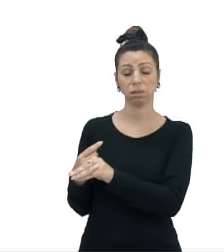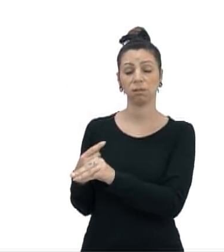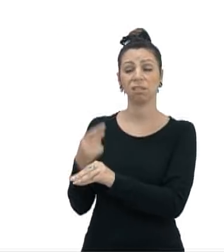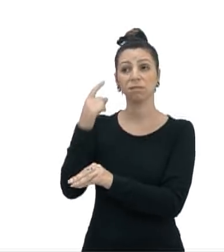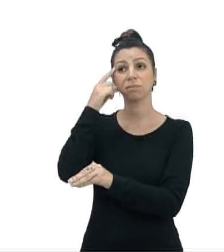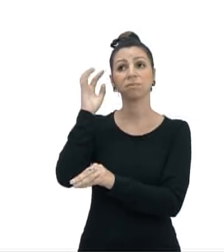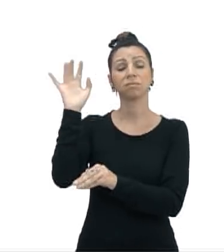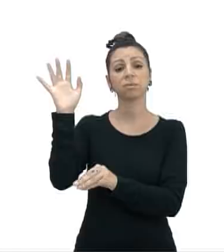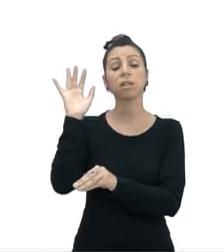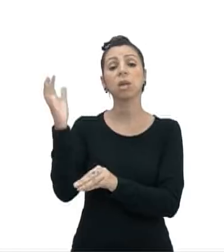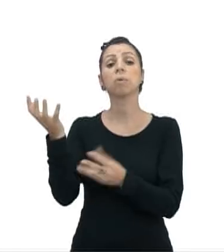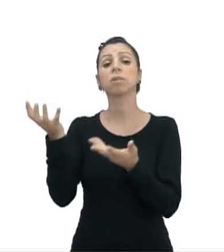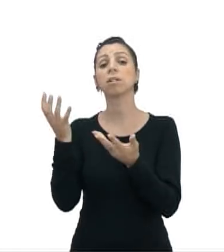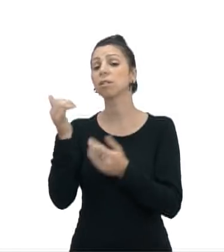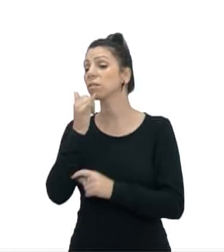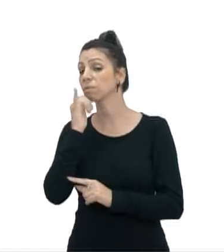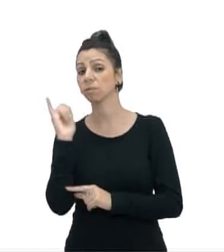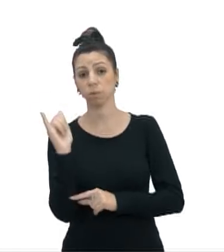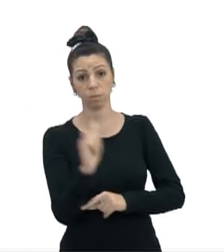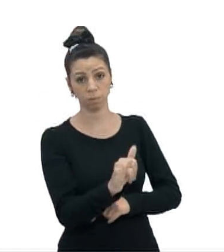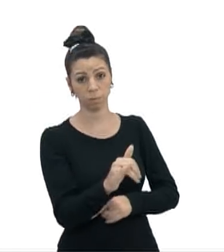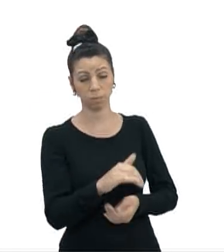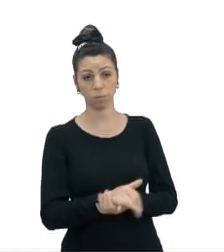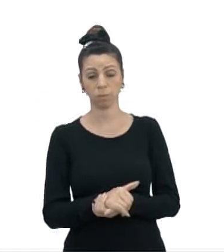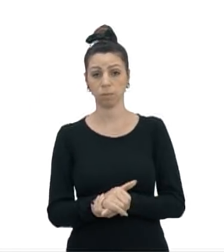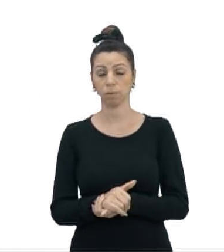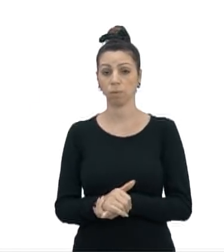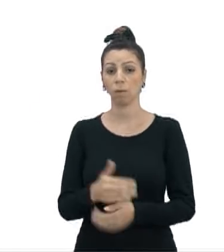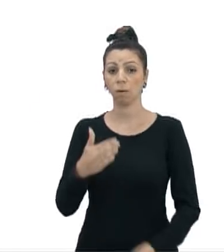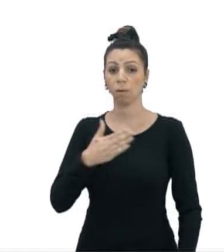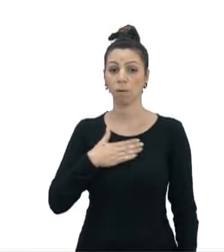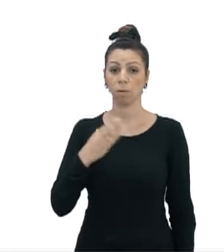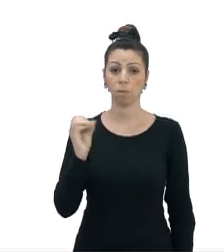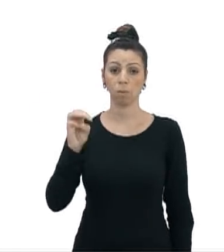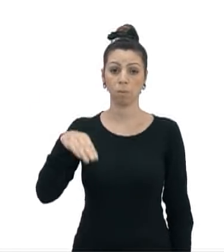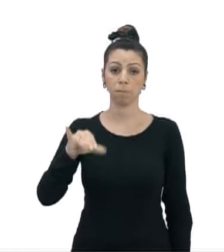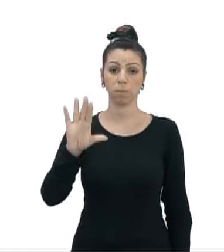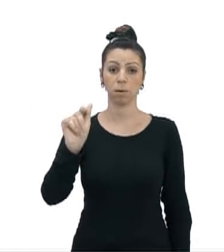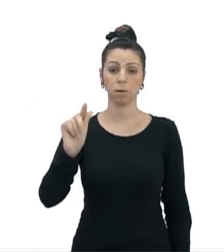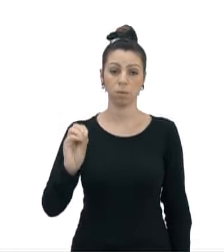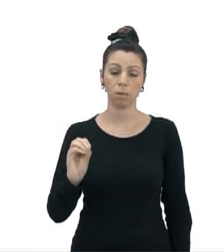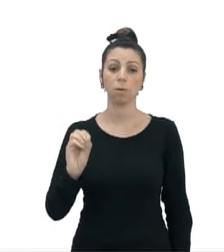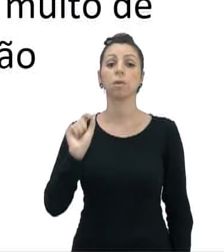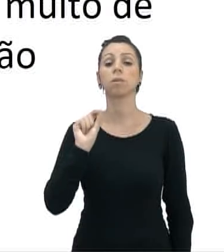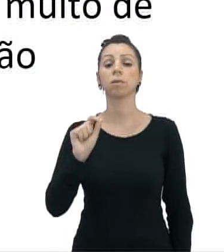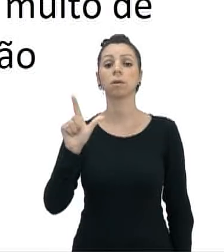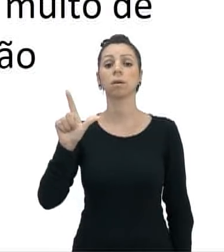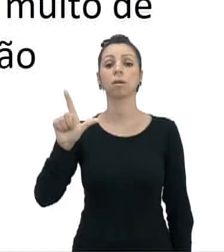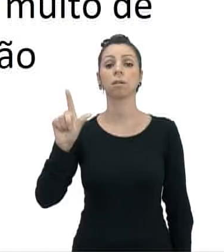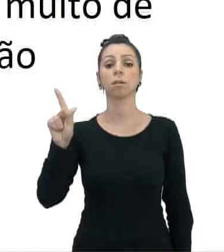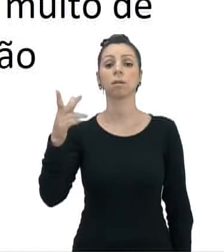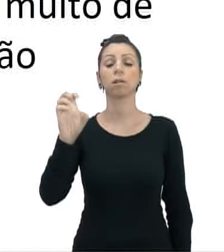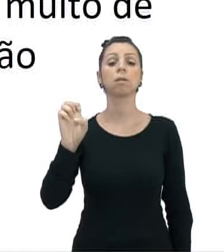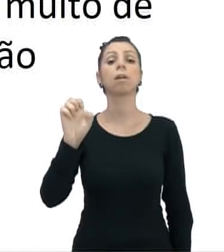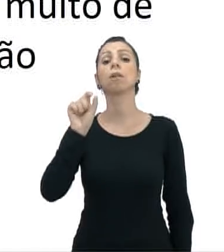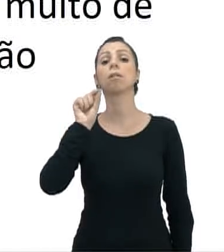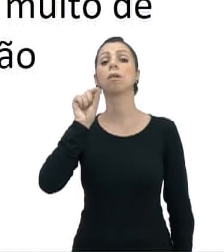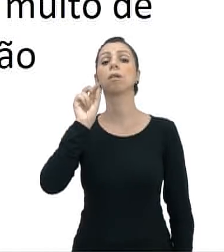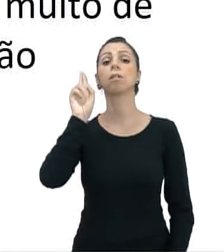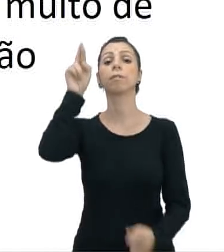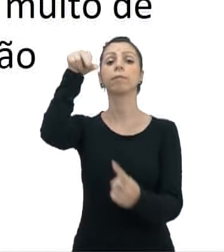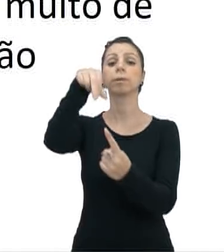queria lhe pedir desculpa. O comigo e o lhe, aqui, ele se refere a quais pessoas do discurso? Então,